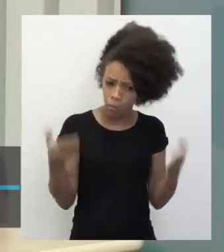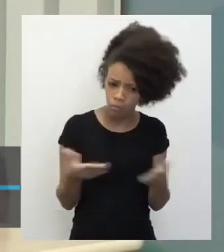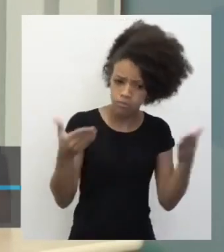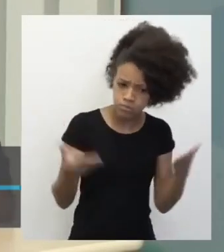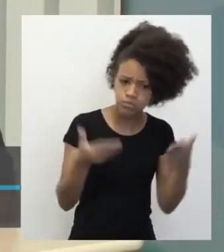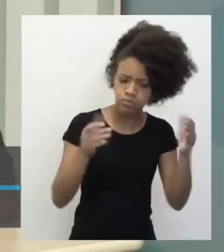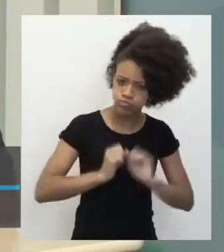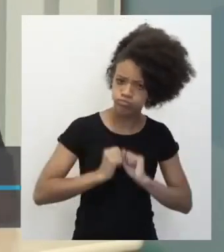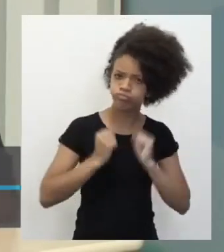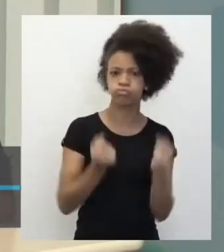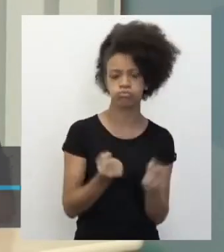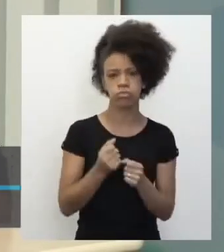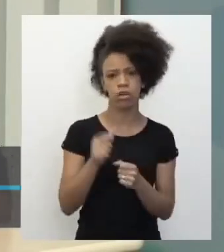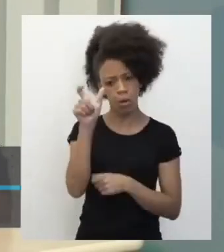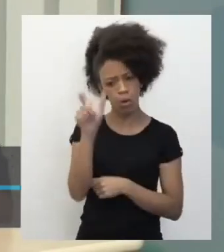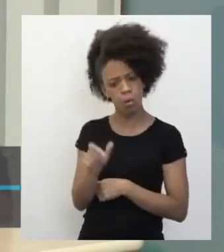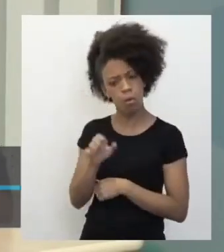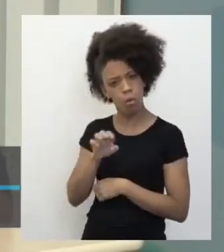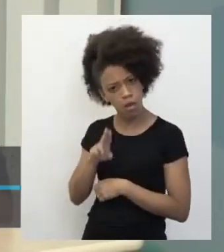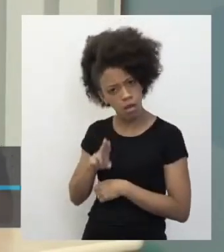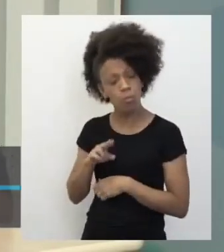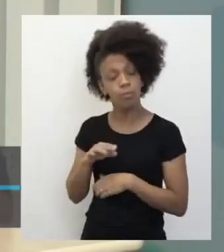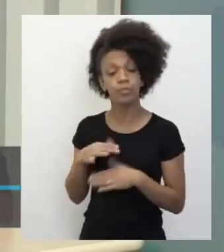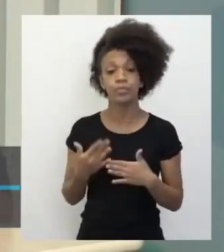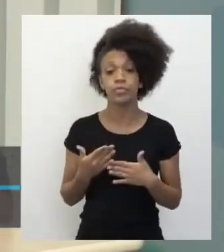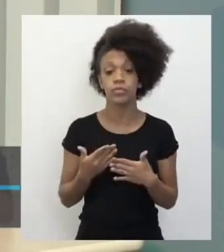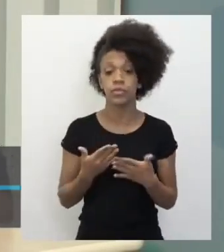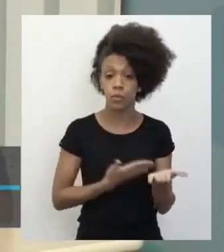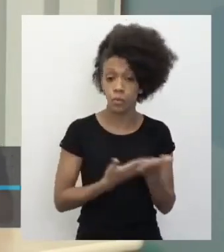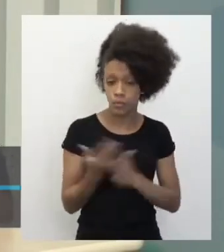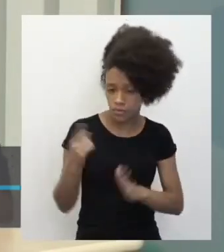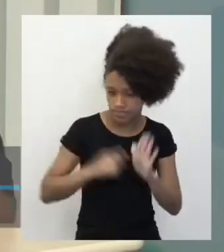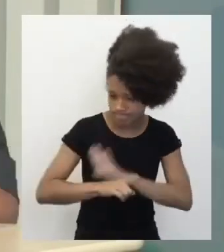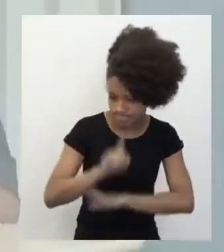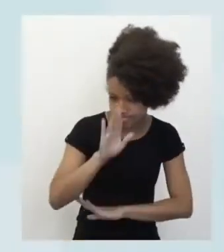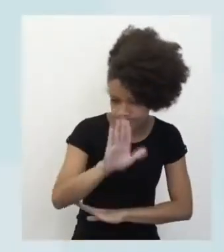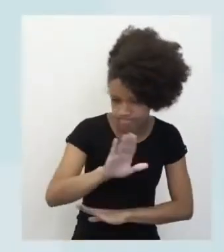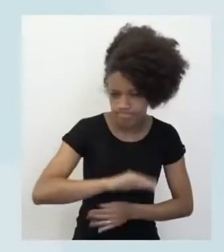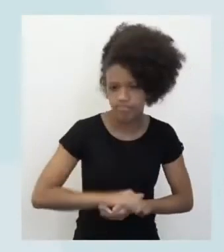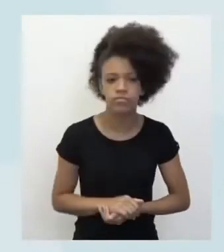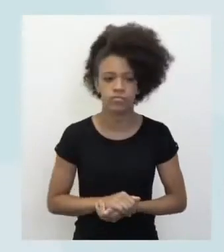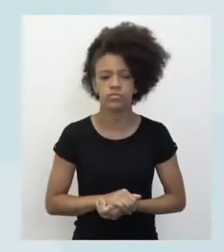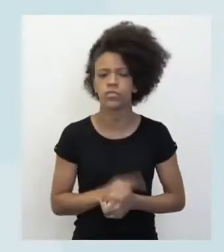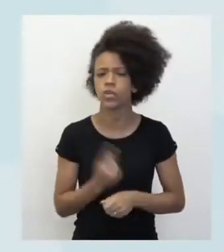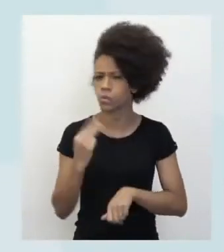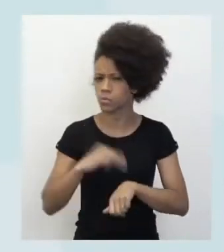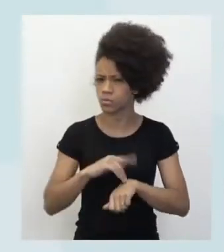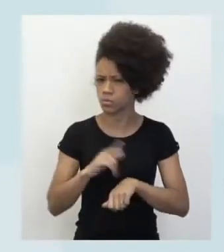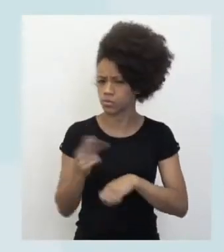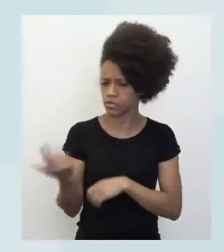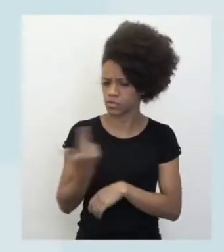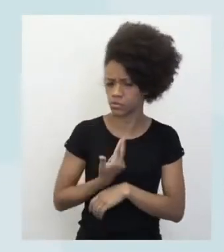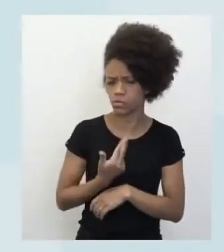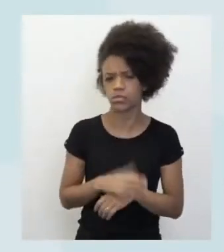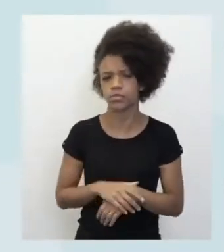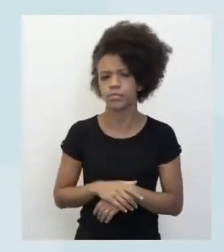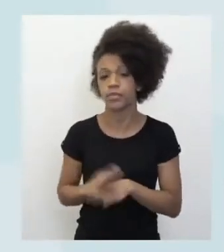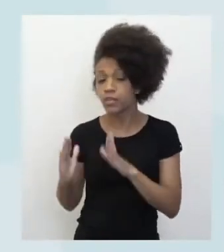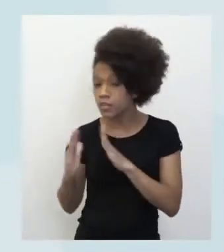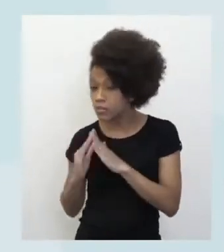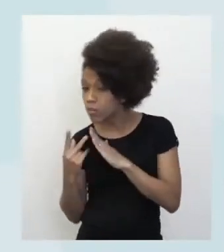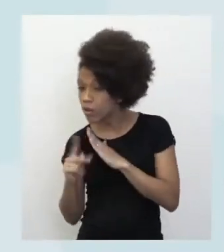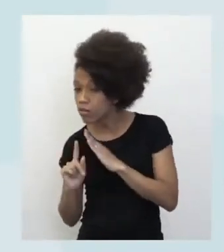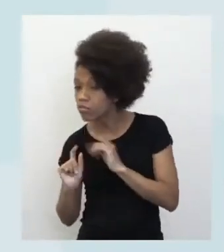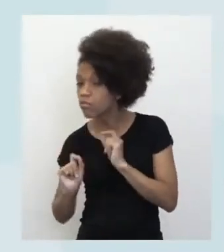buscar lê-lo. Então, esse engajamento começa a partir dessa primeira pergunta. Olha só, um minutinho para você responder para nós. Na sua casa,